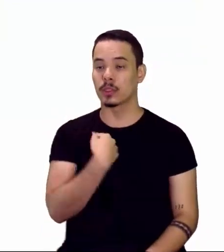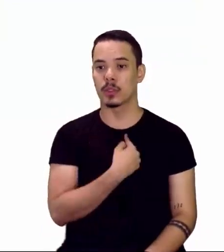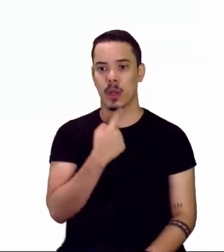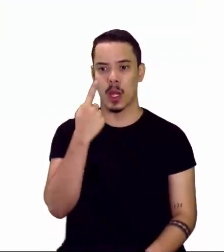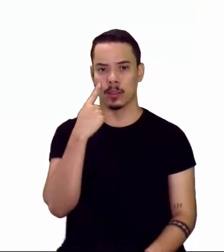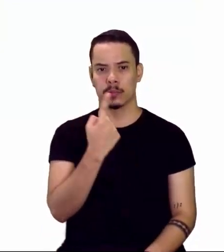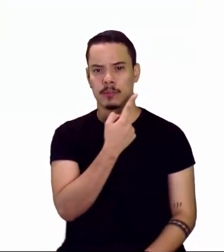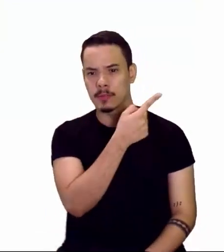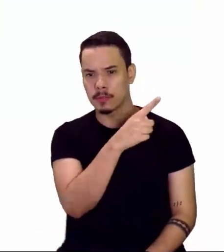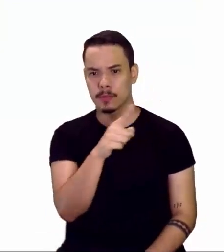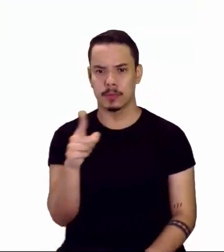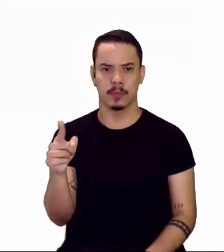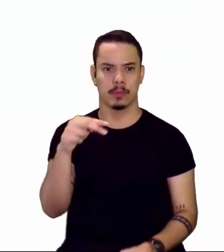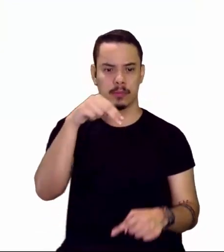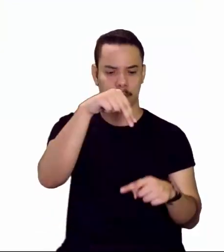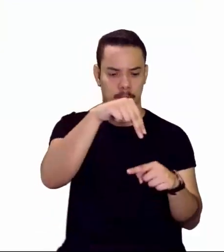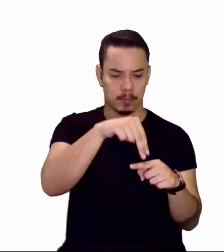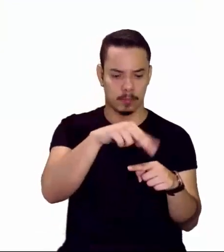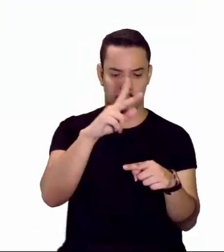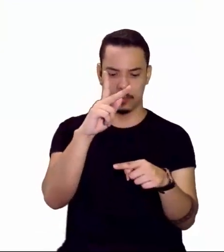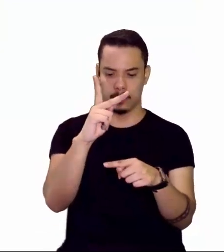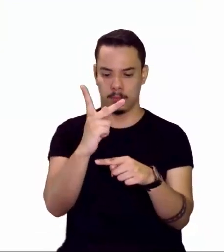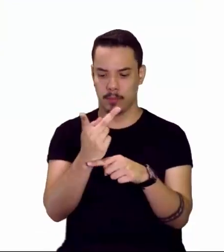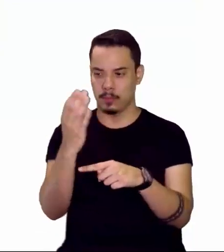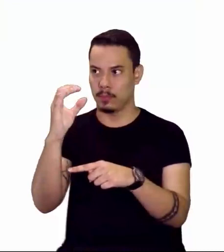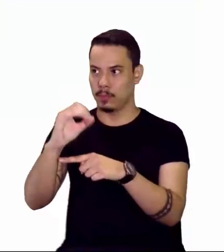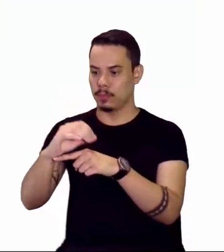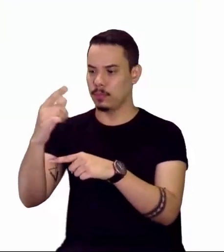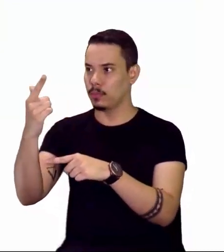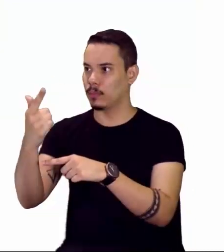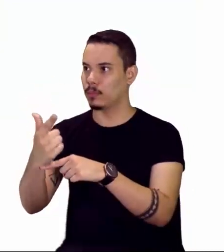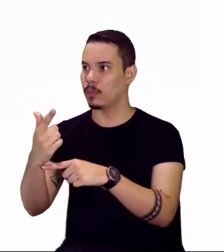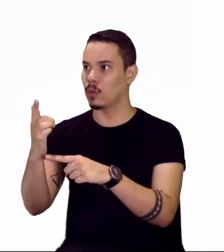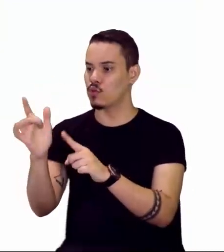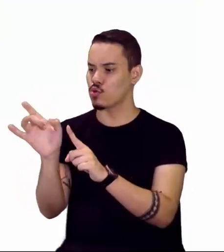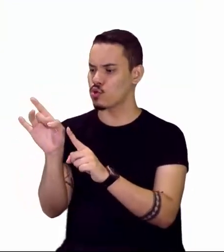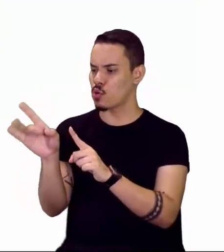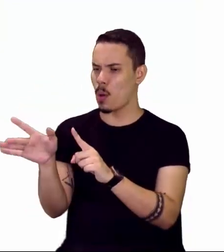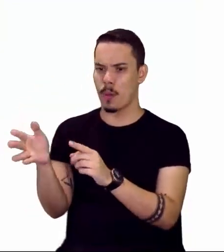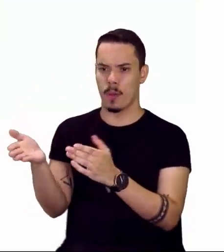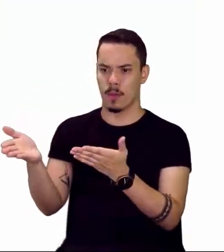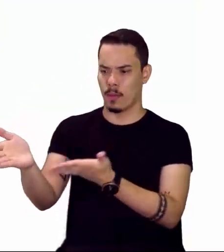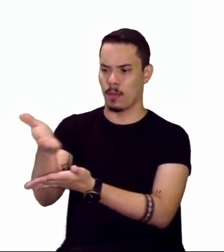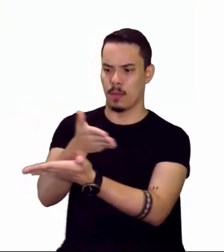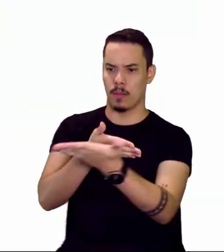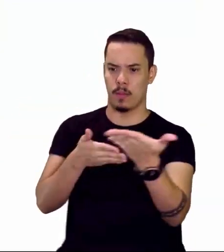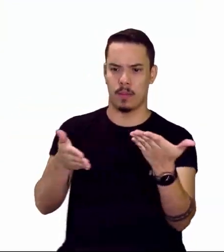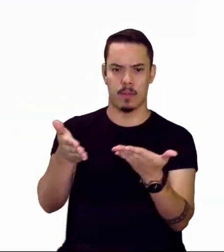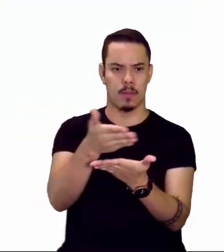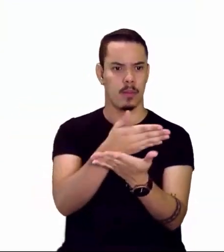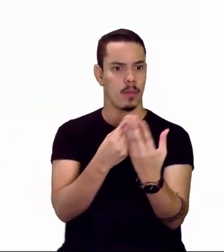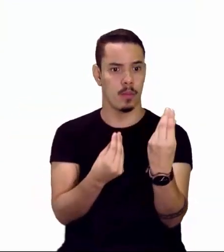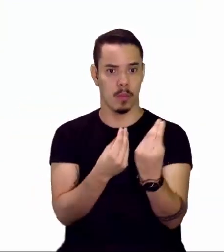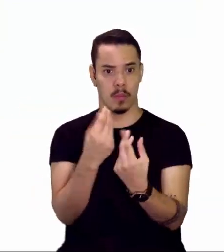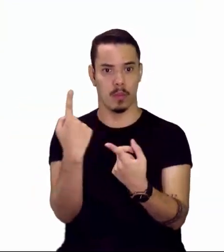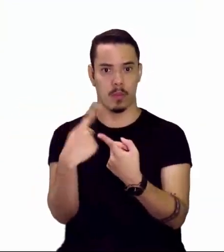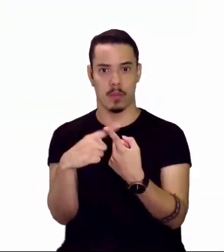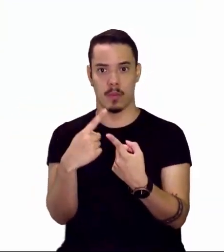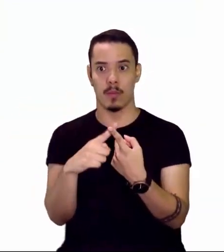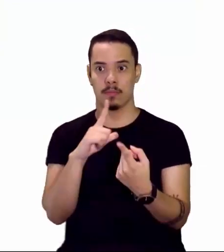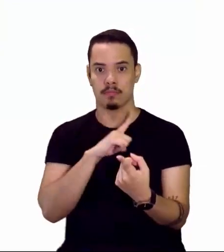3, sobra um par de elétrons. E aí, esses elétrons, por eles terem cargas